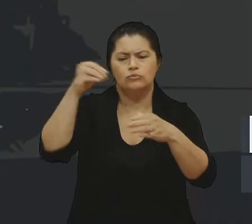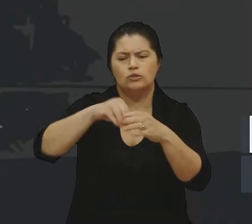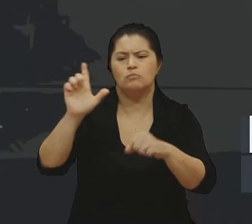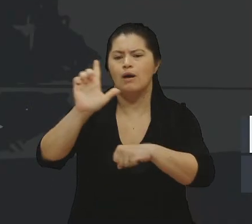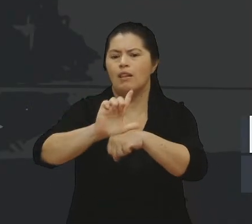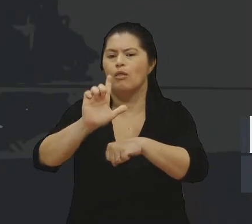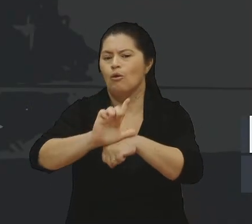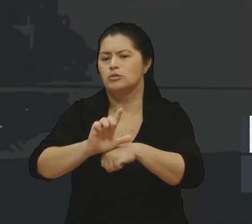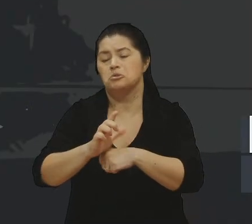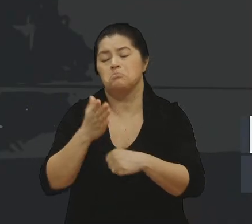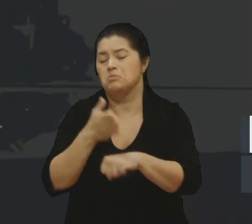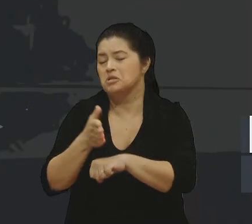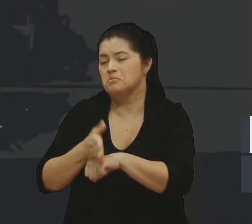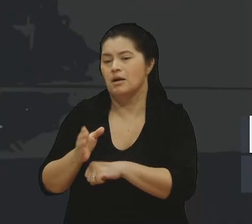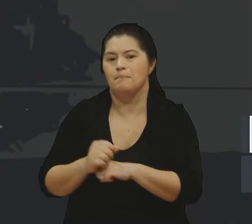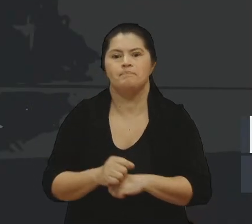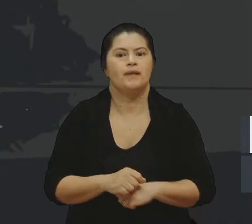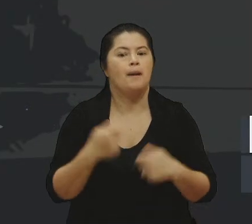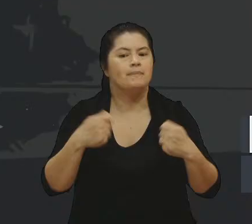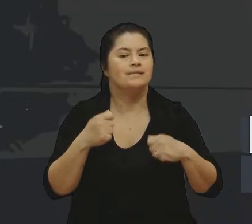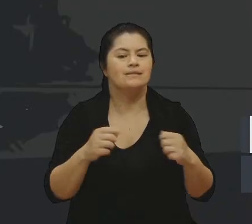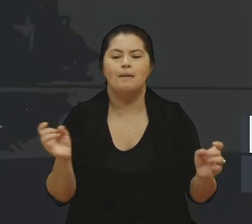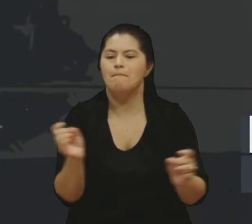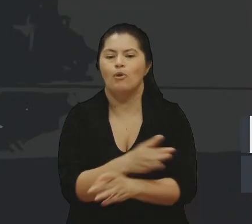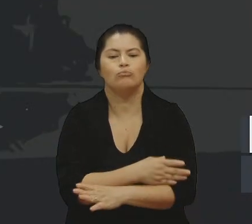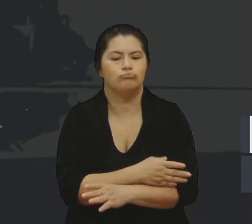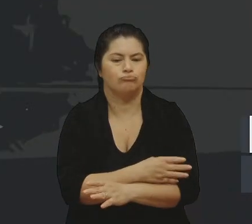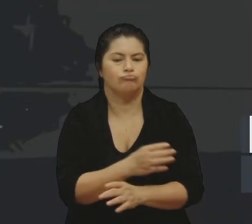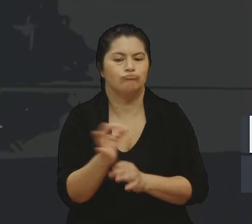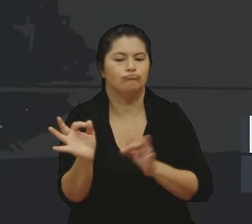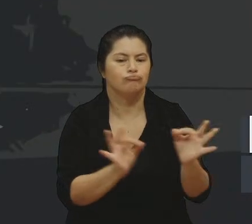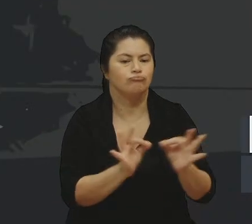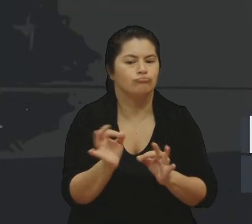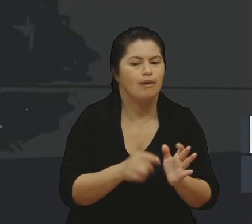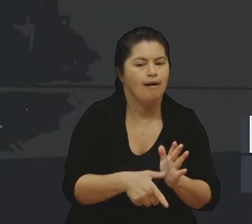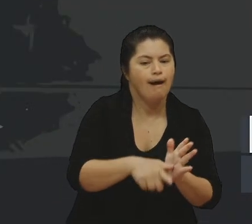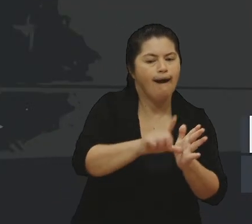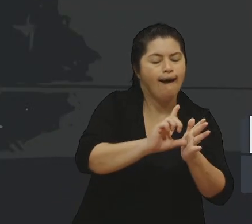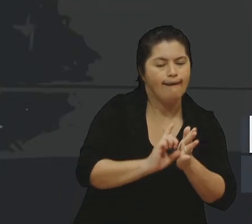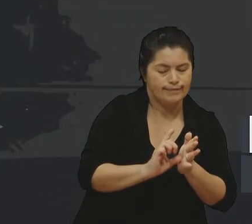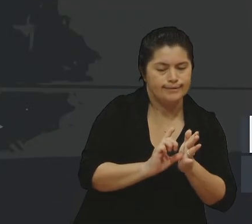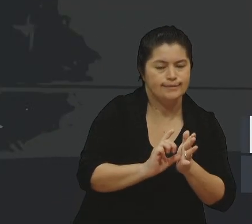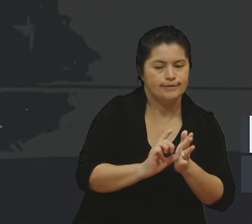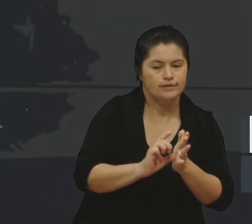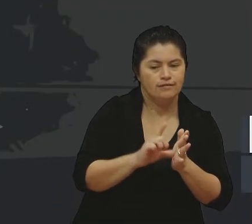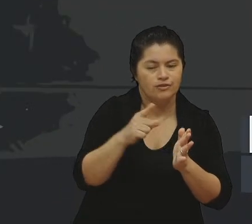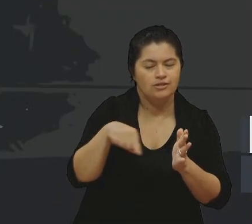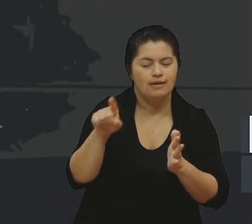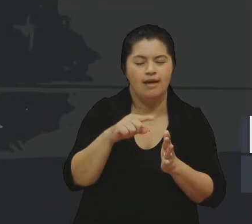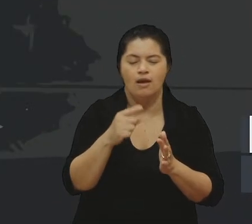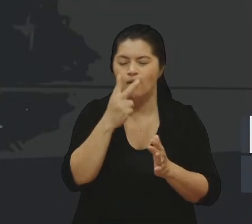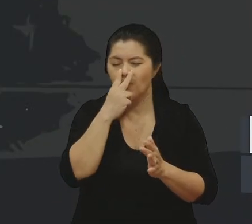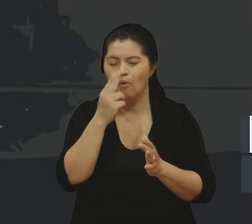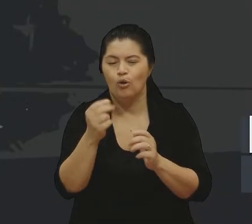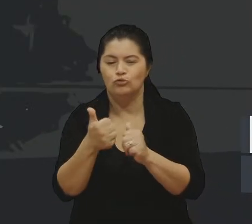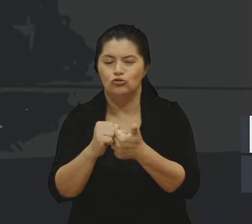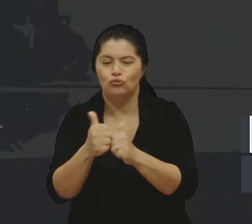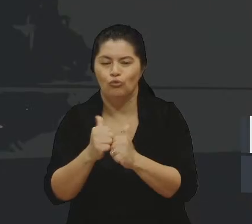Então, preparação, gente. Preparação. Vocês precisam estar prontos para jogar o jogo que vocês vão jogar. Pode